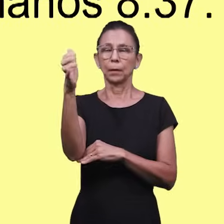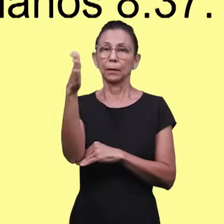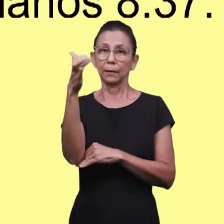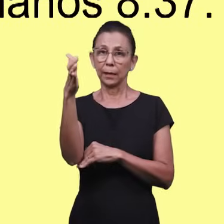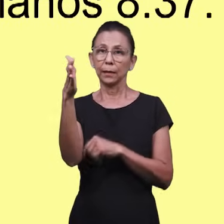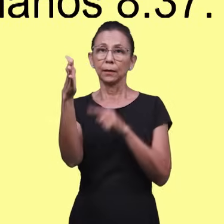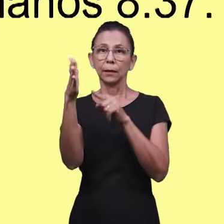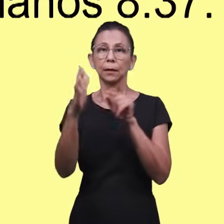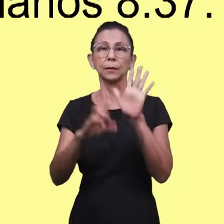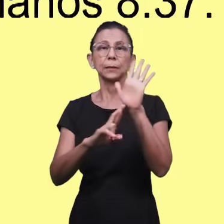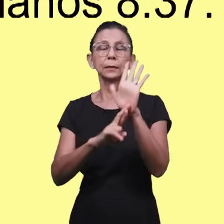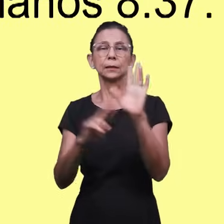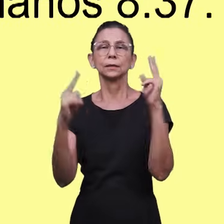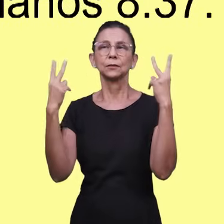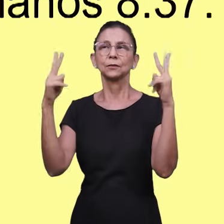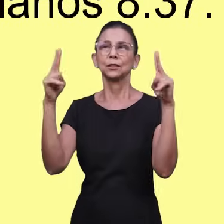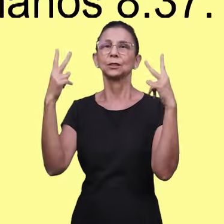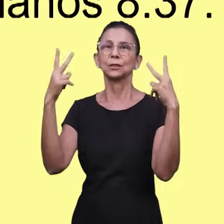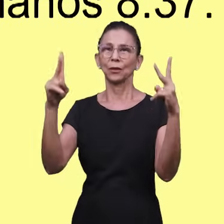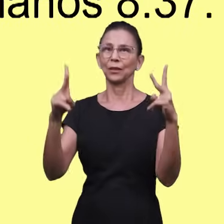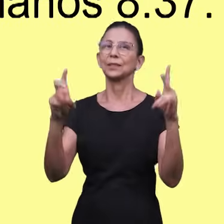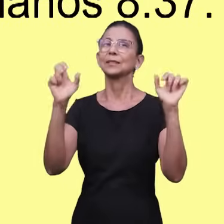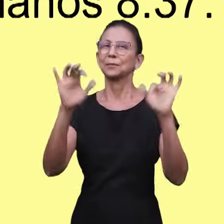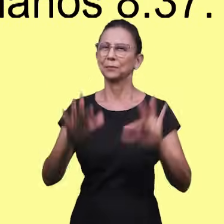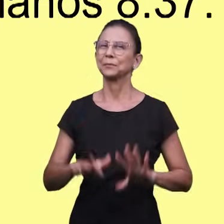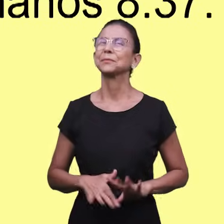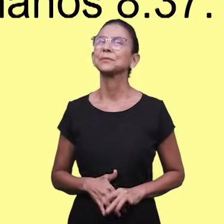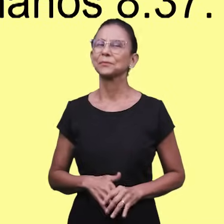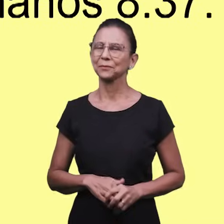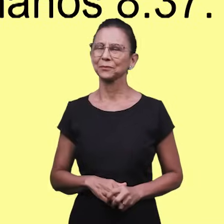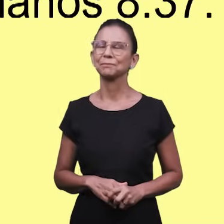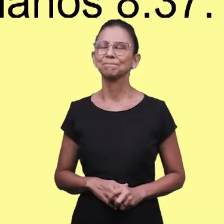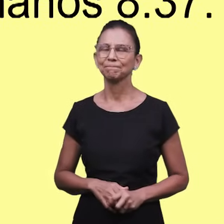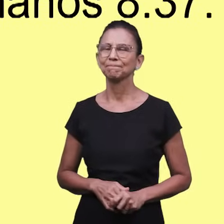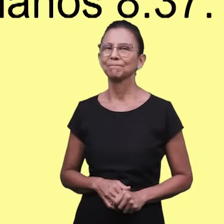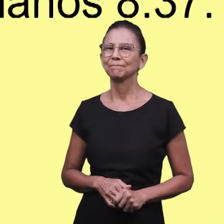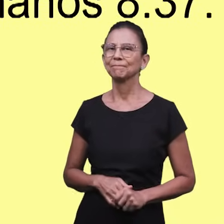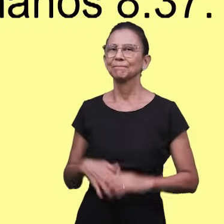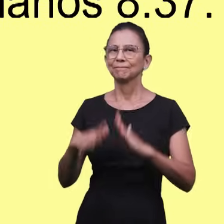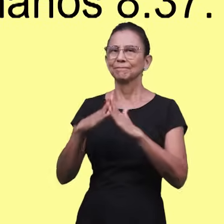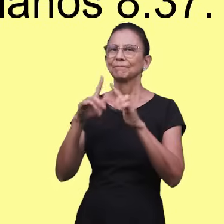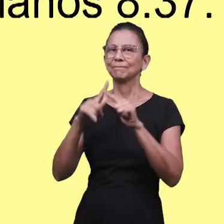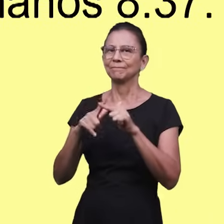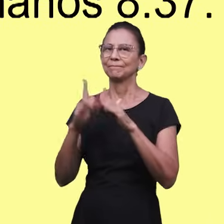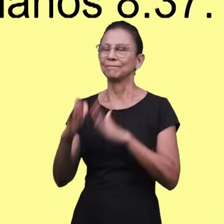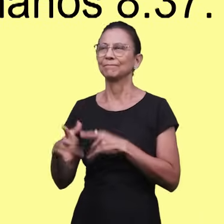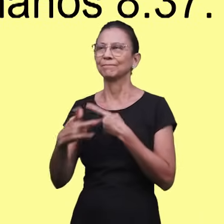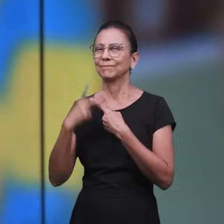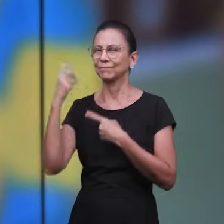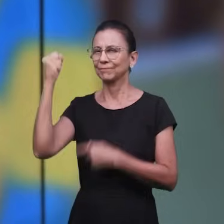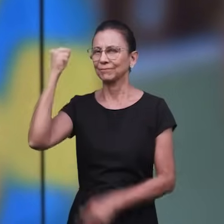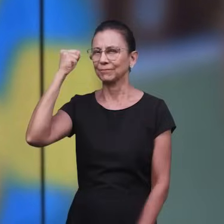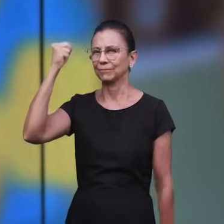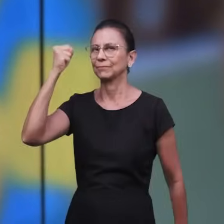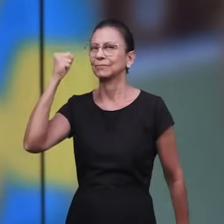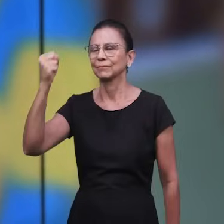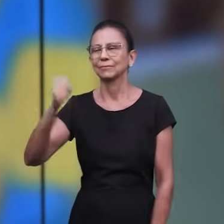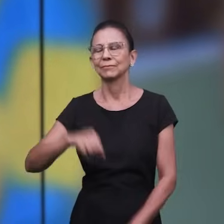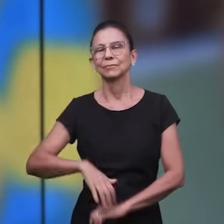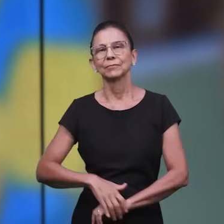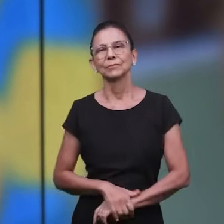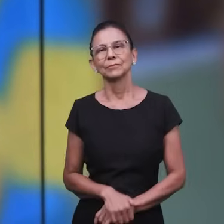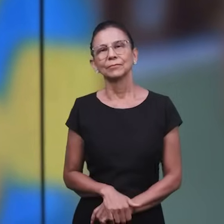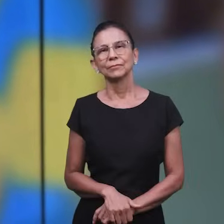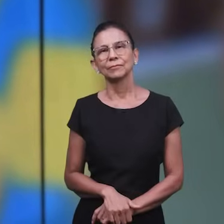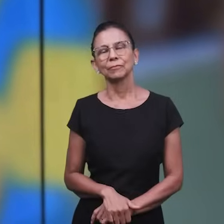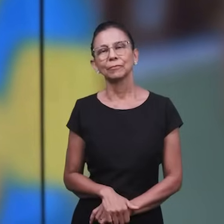vitória. Que bênção, não é verdade? A Igreja Fiel, ela é vencedora. Nós, é bem verdade,